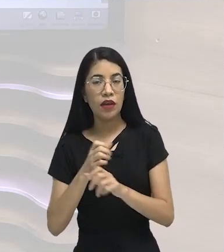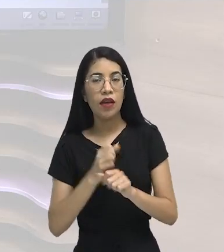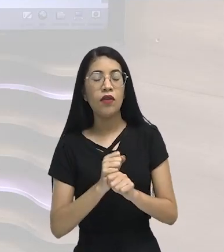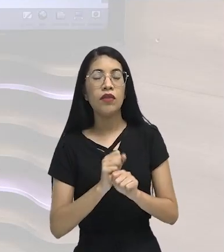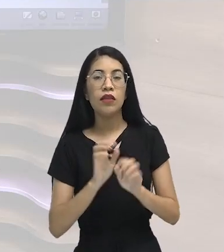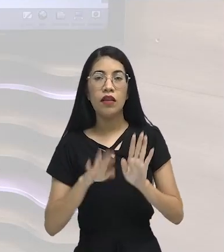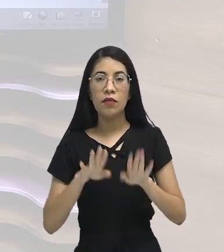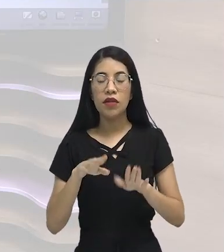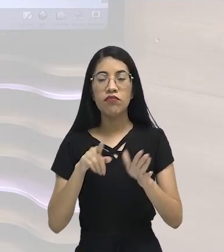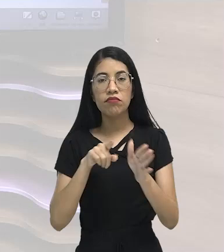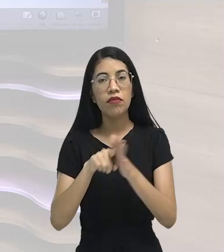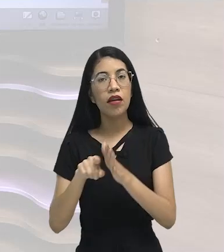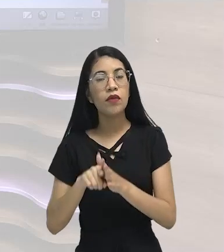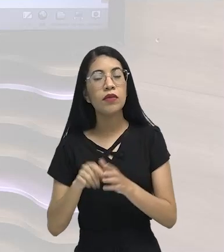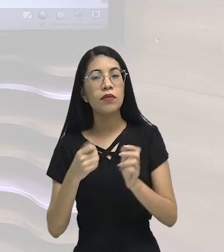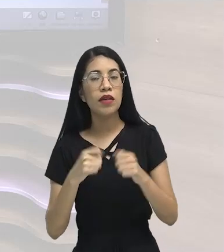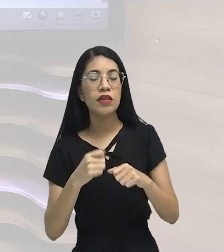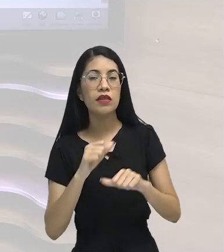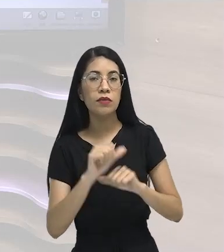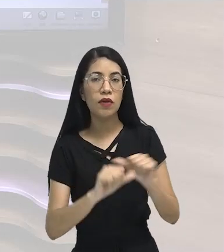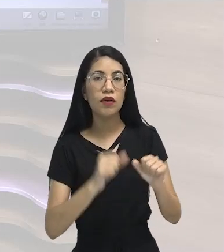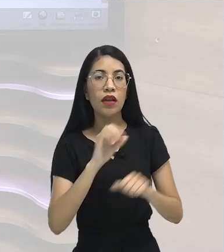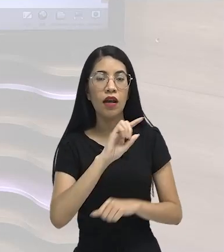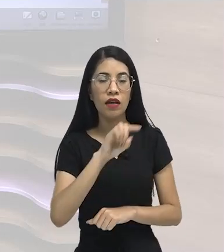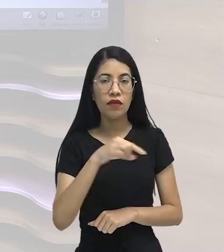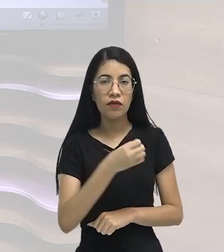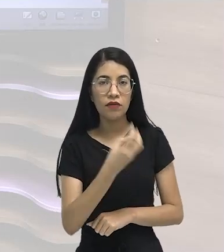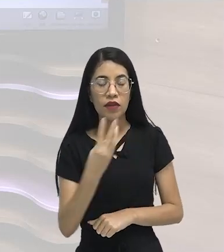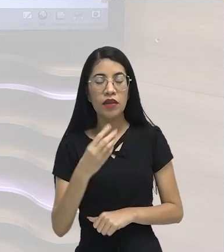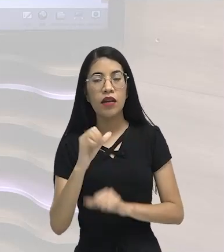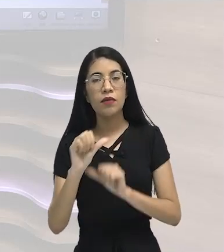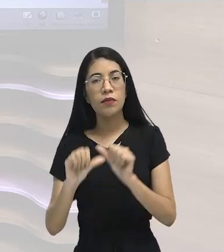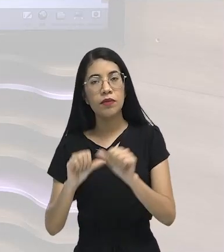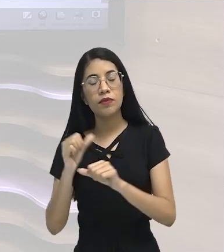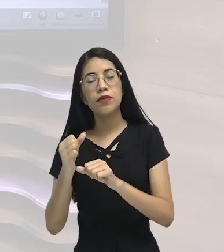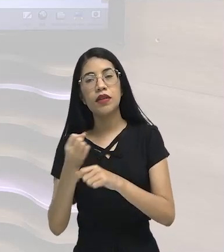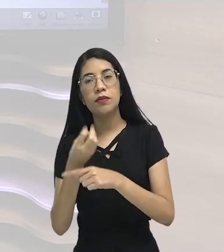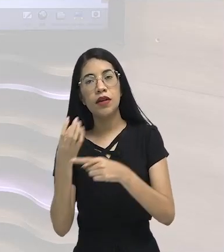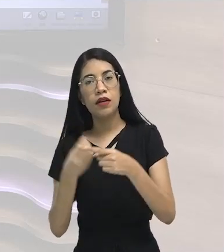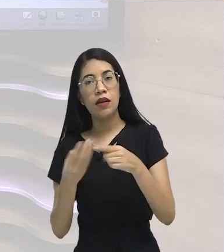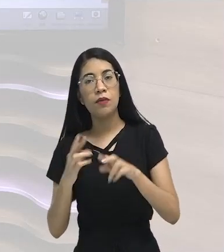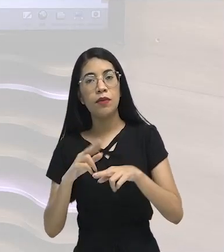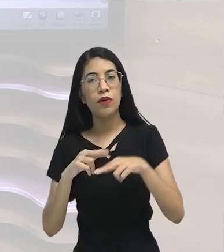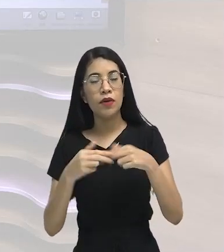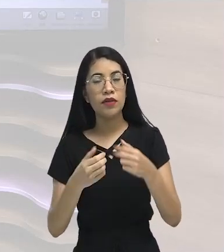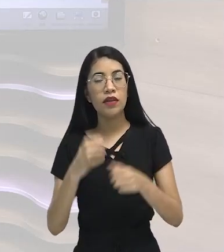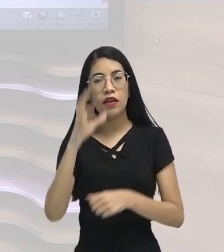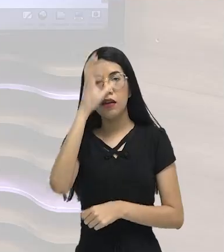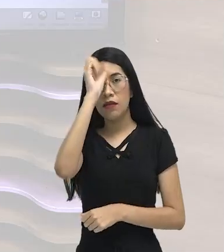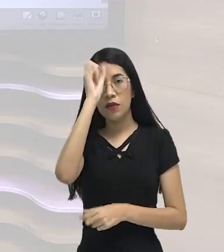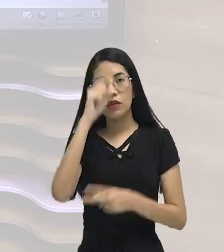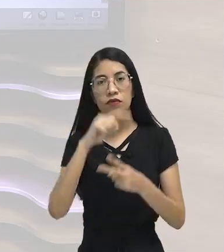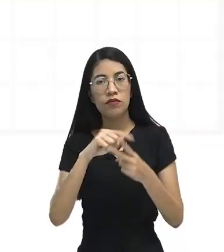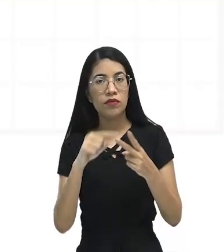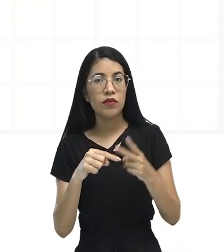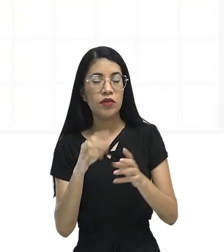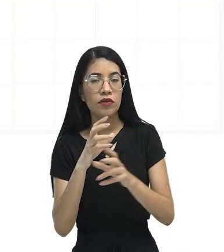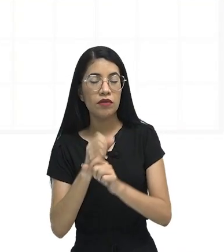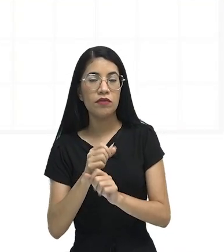Dependendo da questão, é melhor a gente trabalhar com uma fração do que com um número decimal. Por isso que a gente aprende as duas formas. Bacana? Vamos